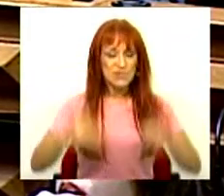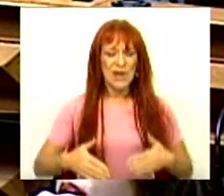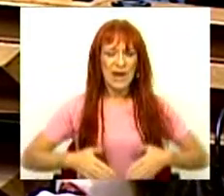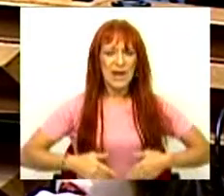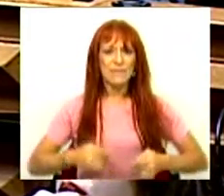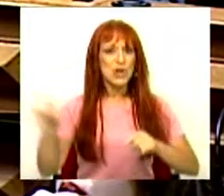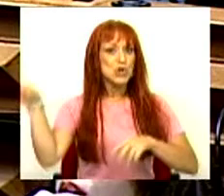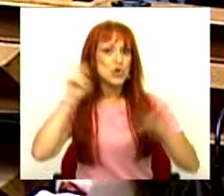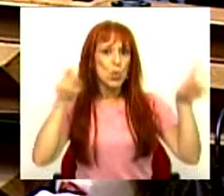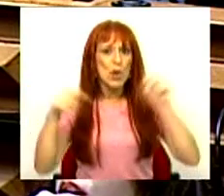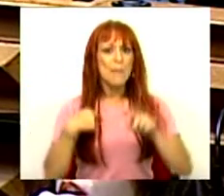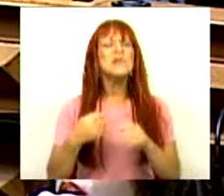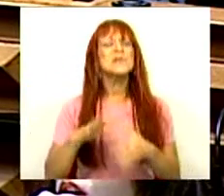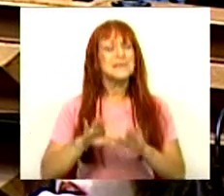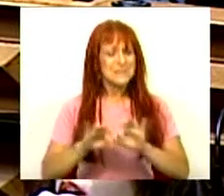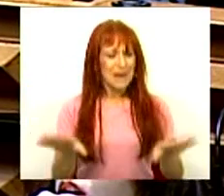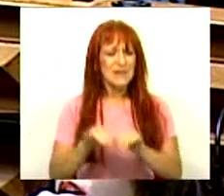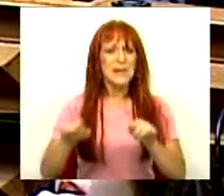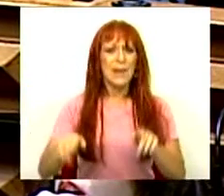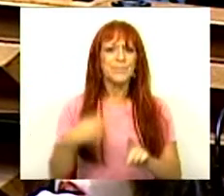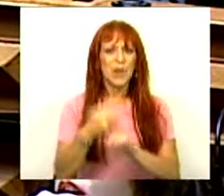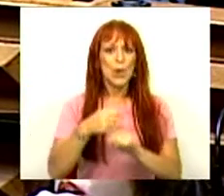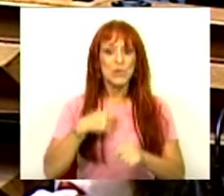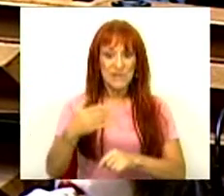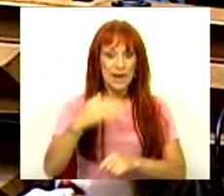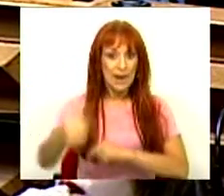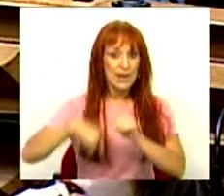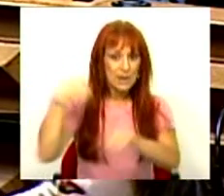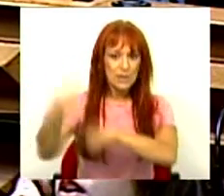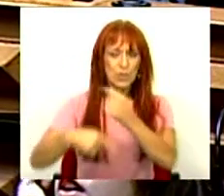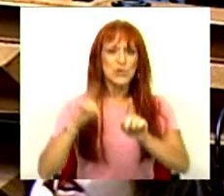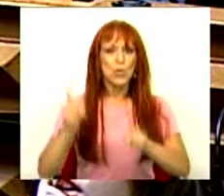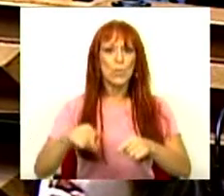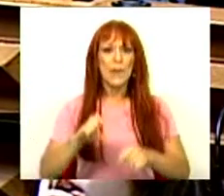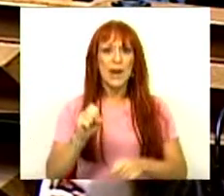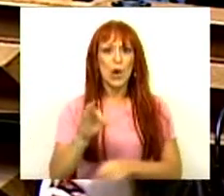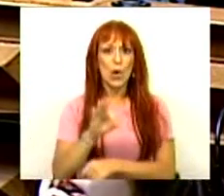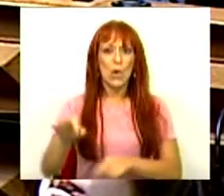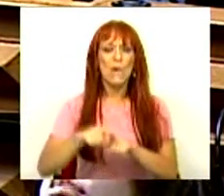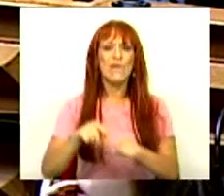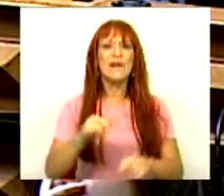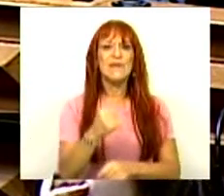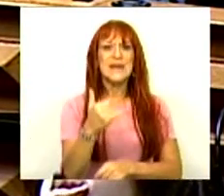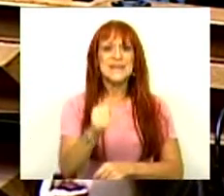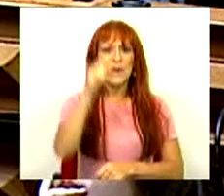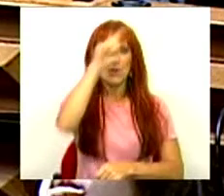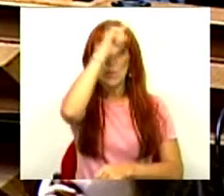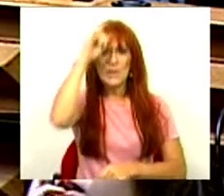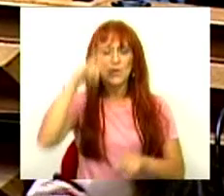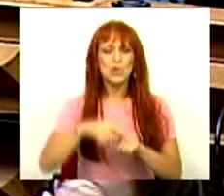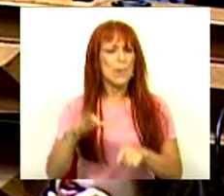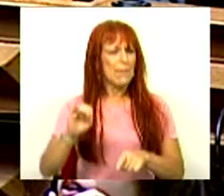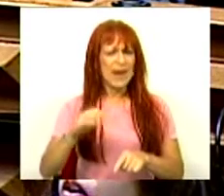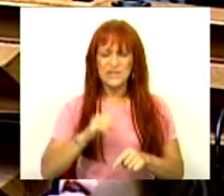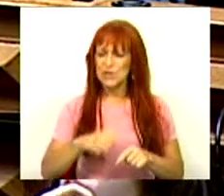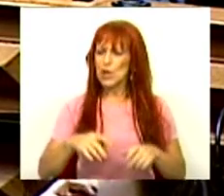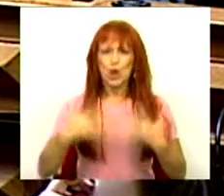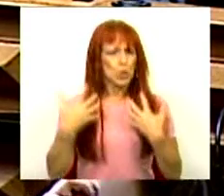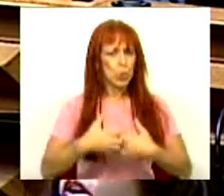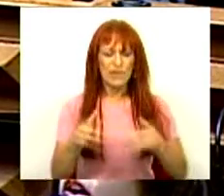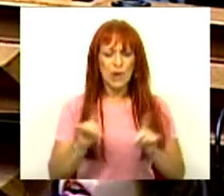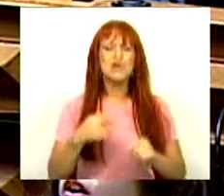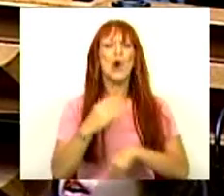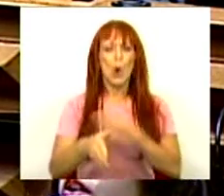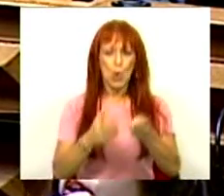e partilhamos esta luta. Na próxima semana começa a COP25 em Madrid. E no PS não temos dúvidas. Temos